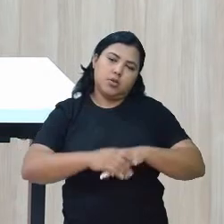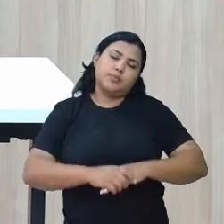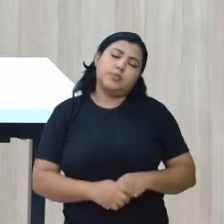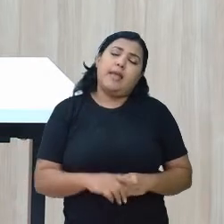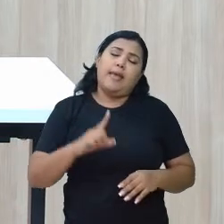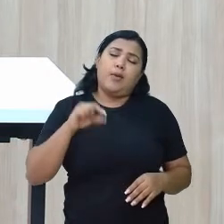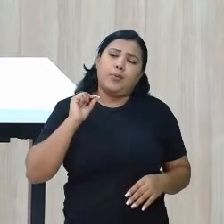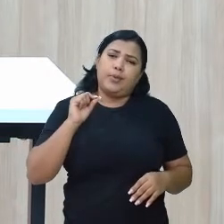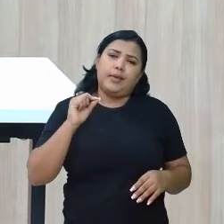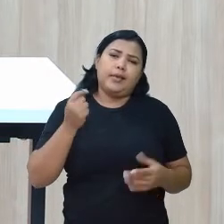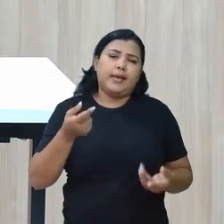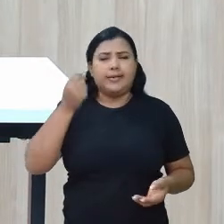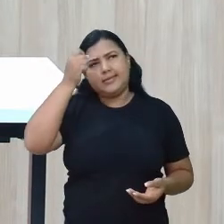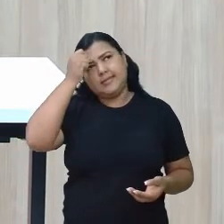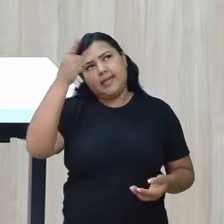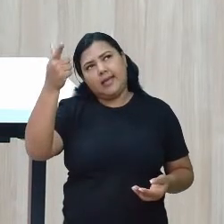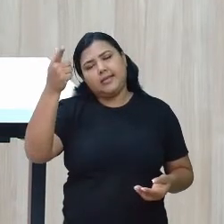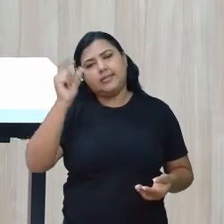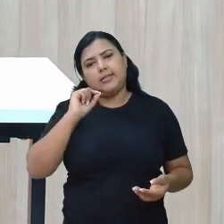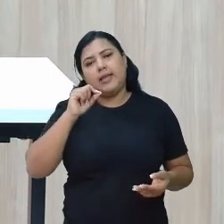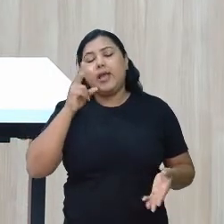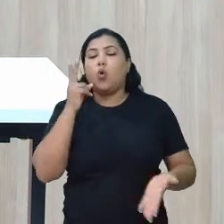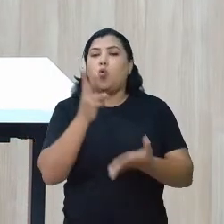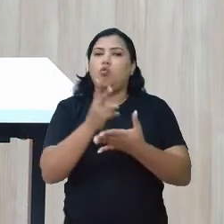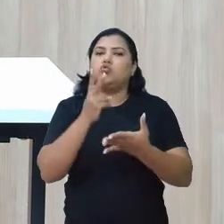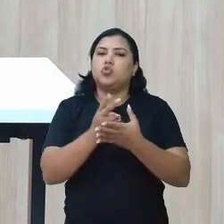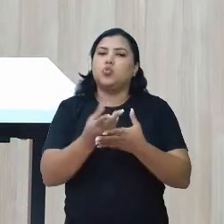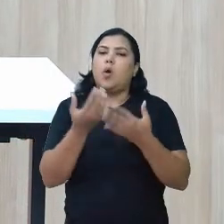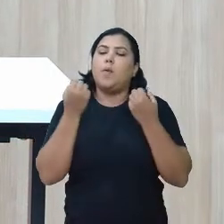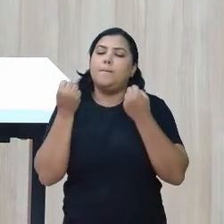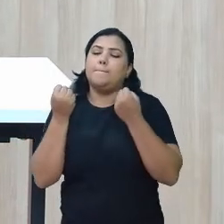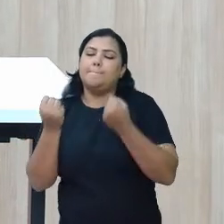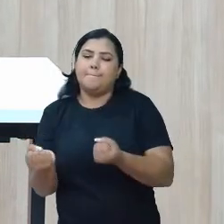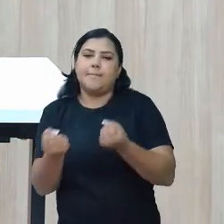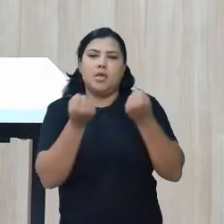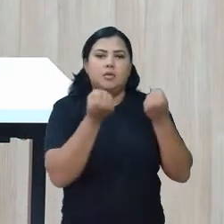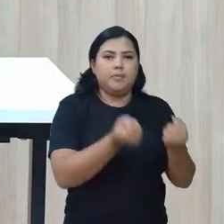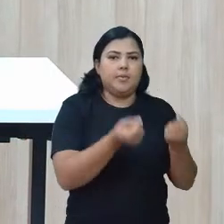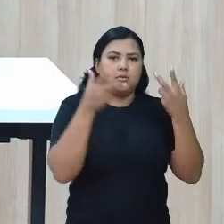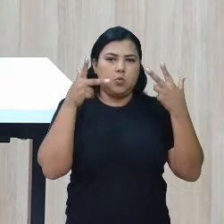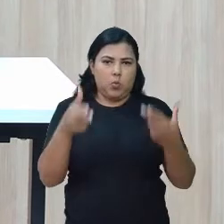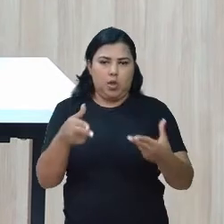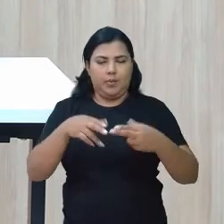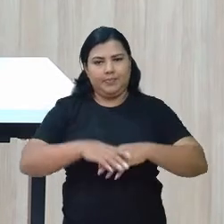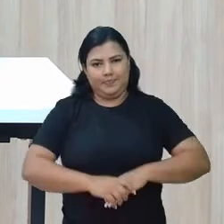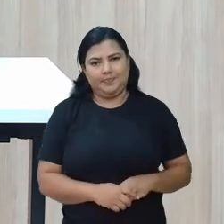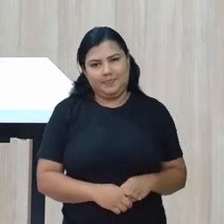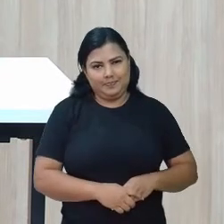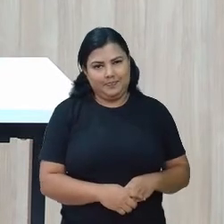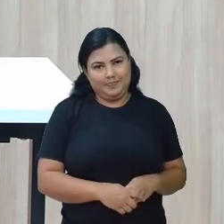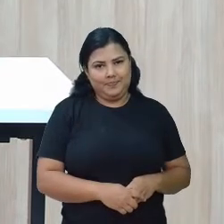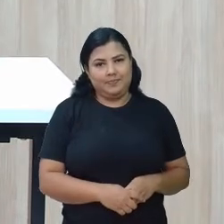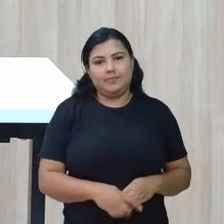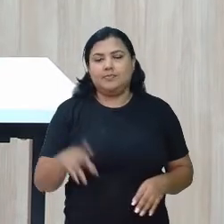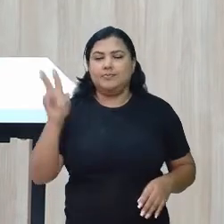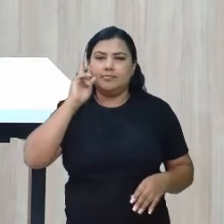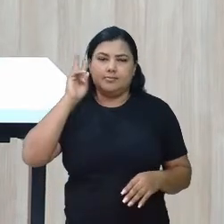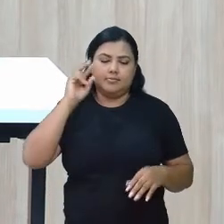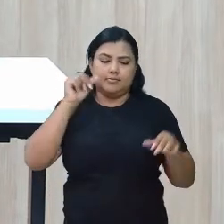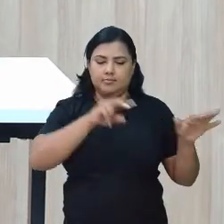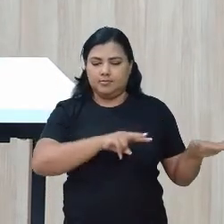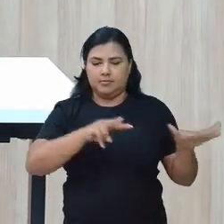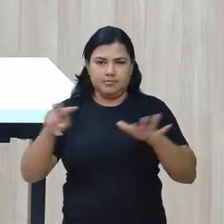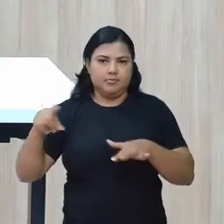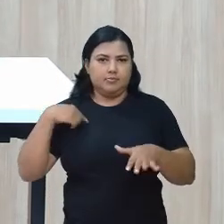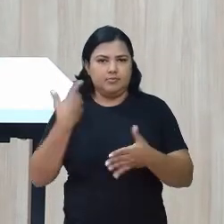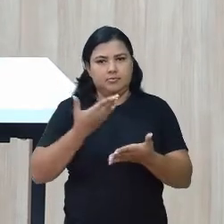mais é do que a ideia intuitiva de permanecer com o equilíbrio de uma balança, tá certo? Então lembra que durante essa semana a gente